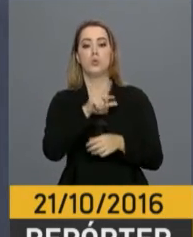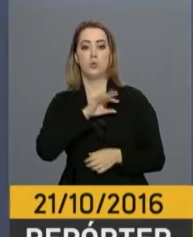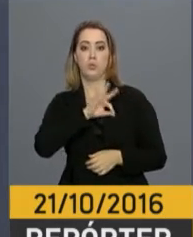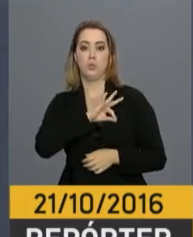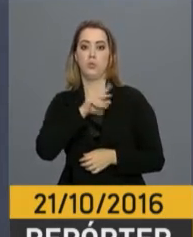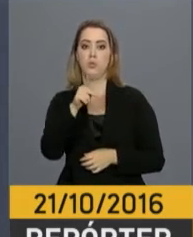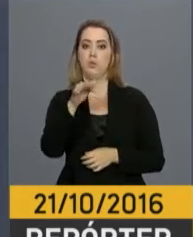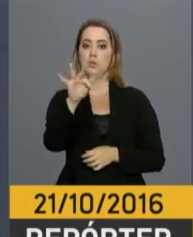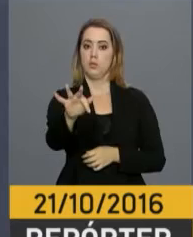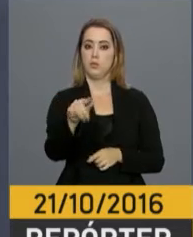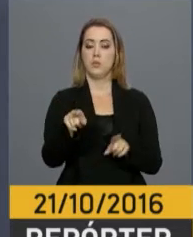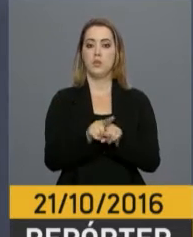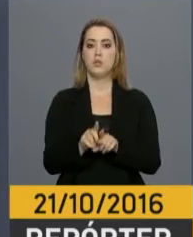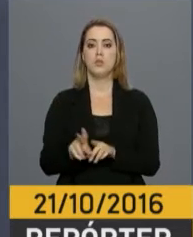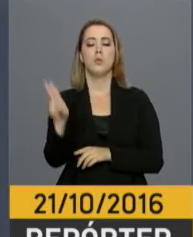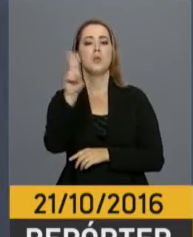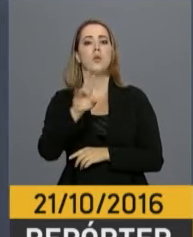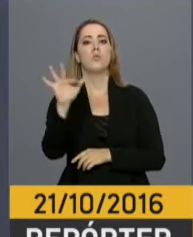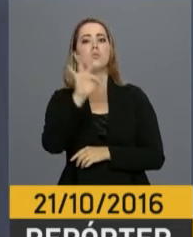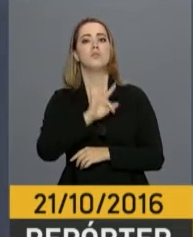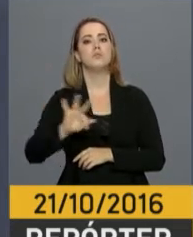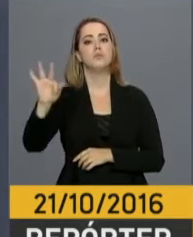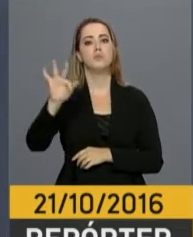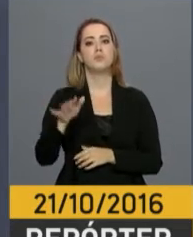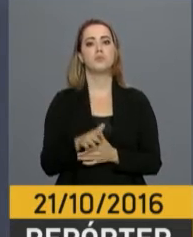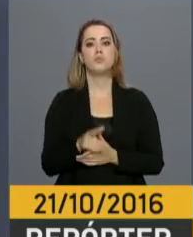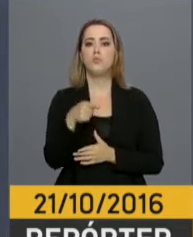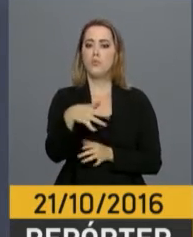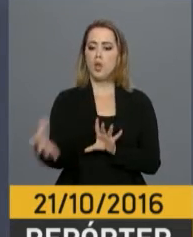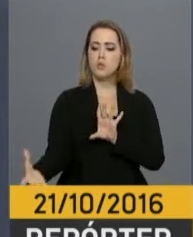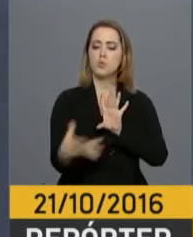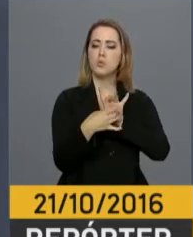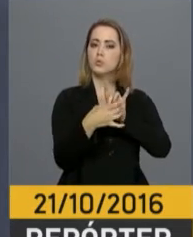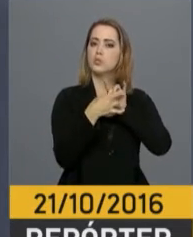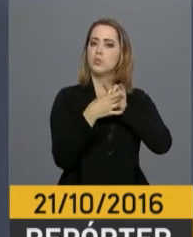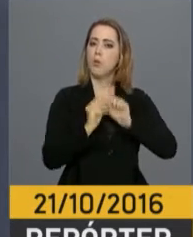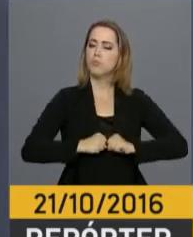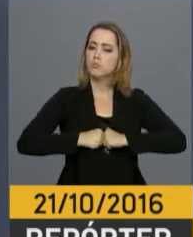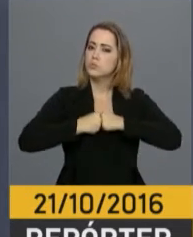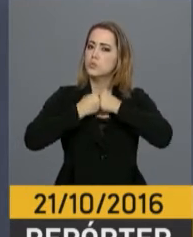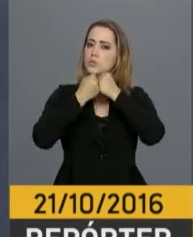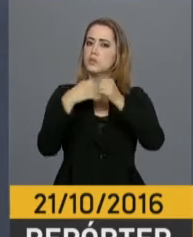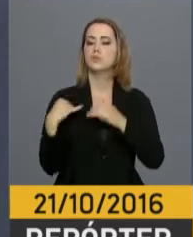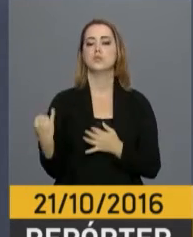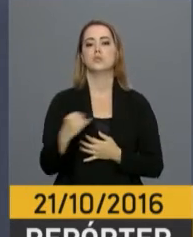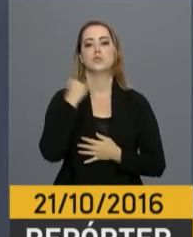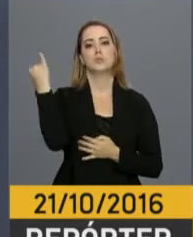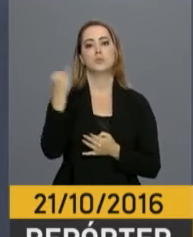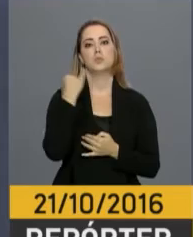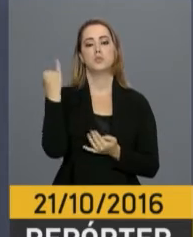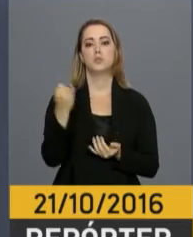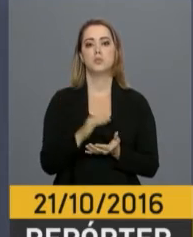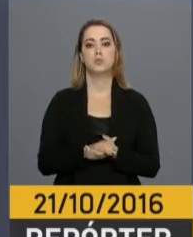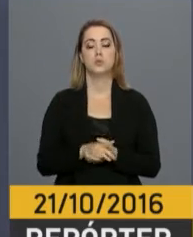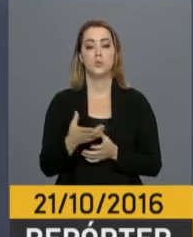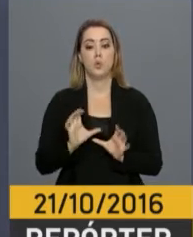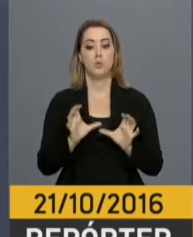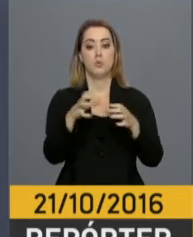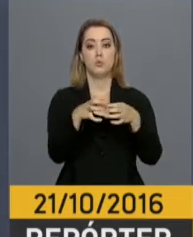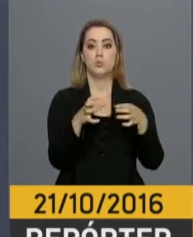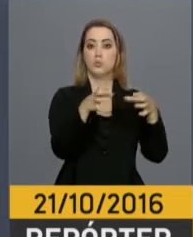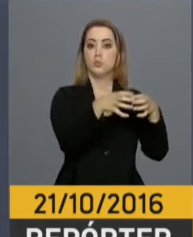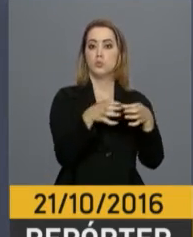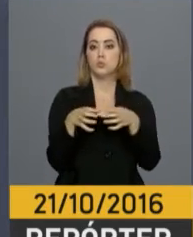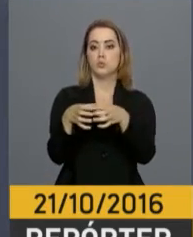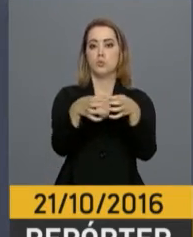parabéns à Universidade Federal. Essa conjugação de esforços é importantíssima. Os órgãos,